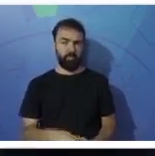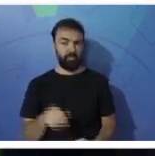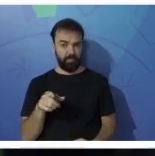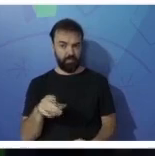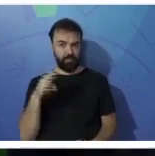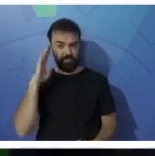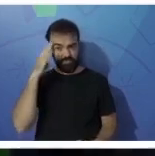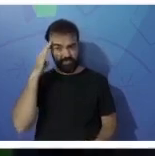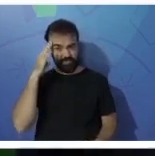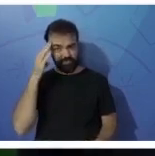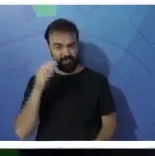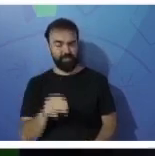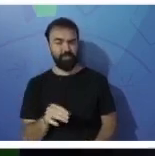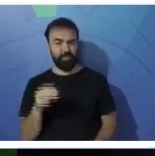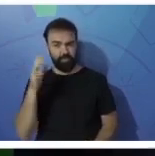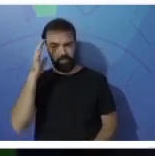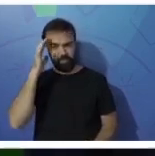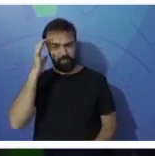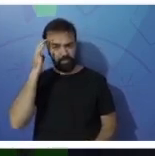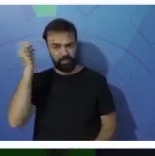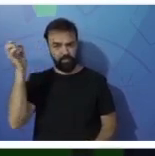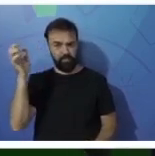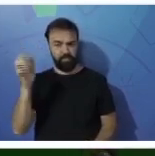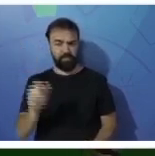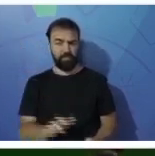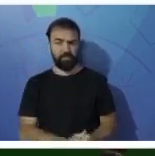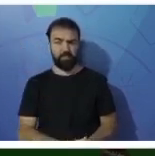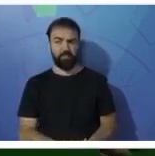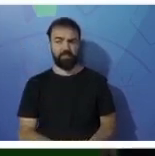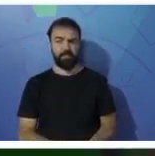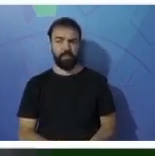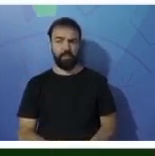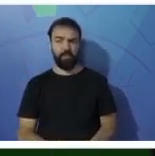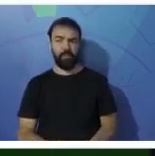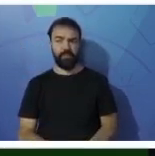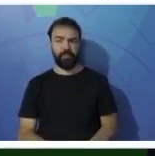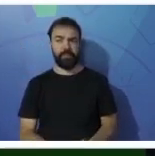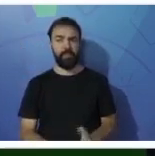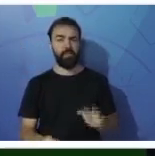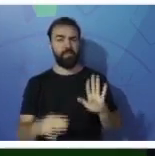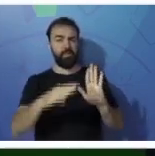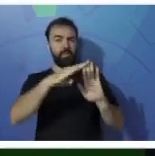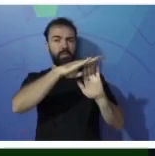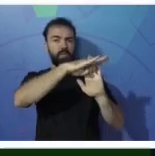entendimento para nós colocarmos aqui, ó, a estrutura da carta. Vamos lá?